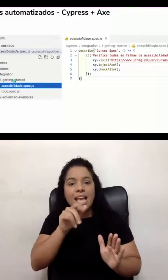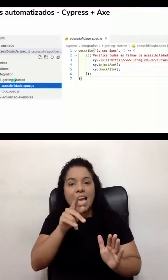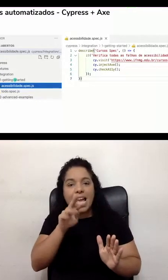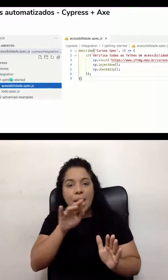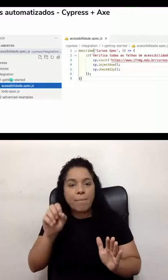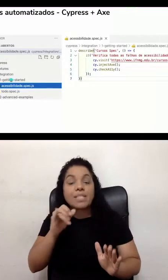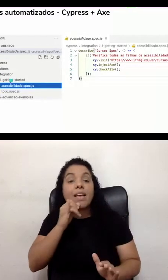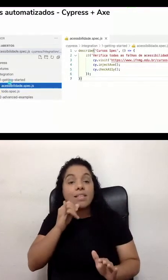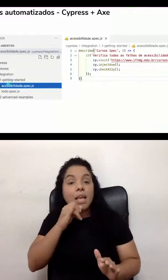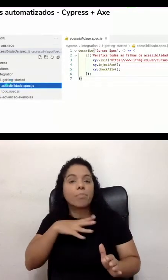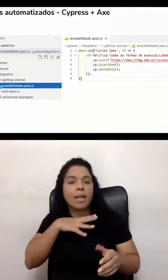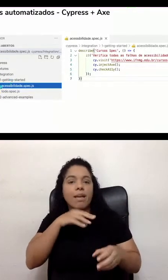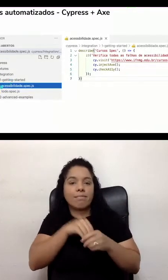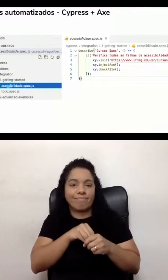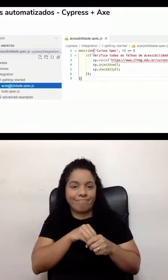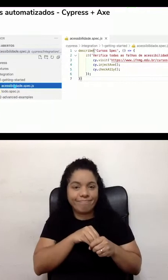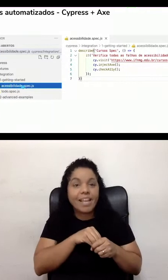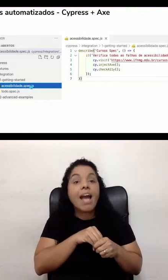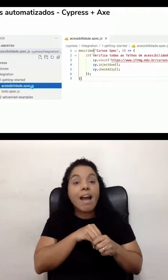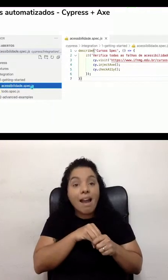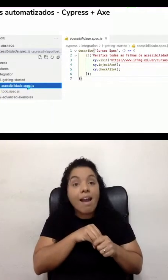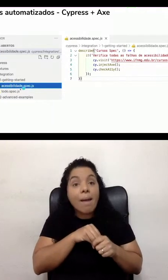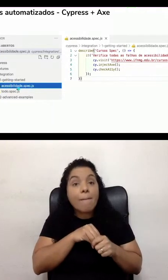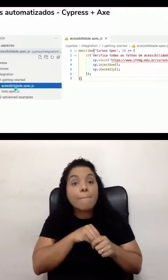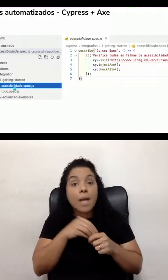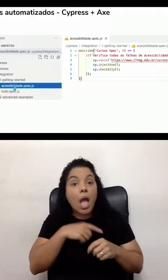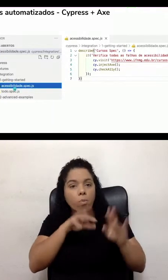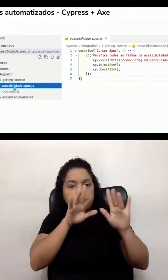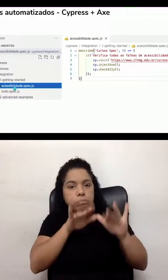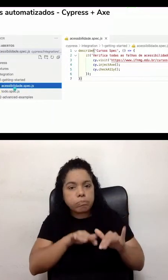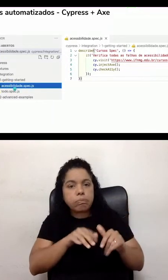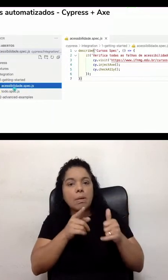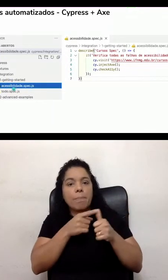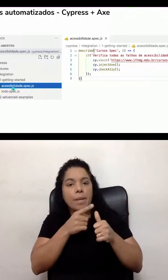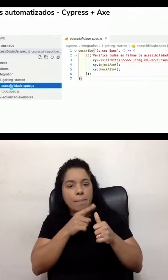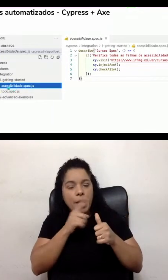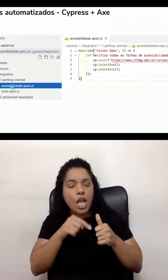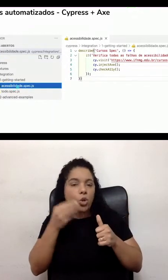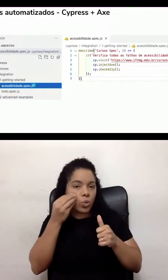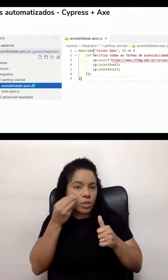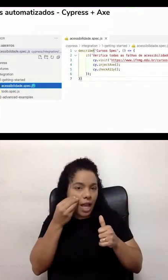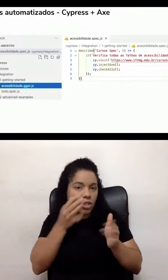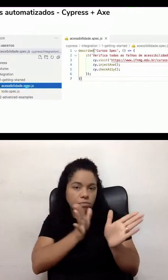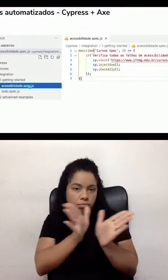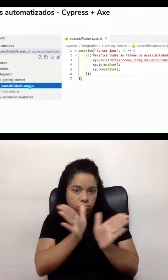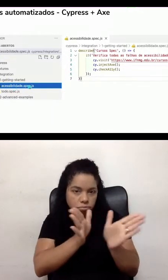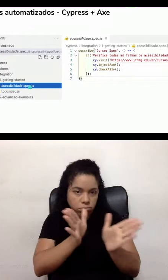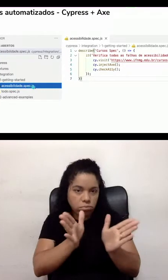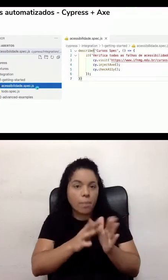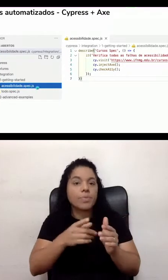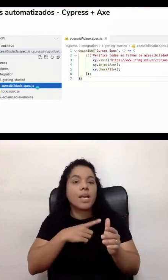tá? Aí, o que eu fiz? Eu escrevi o meu primeiro teste de acessibilidade aqui,